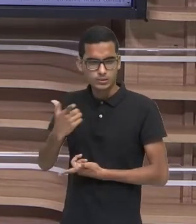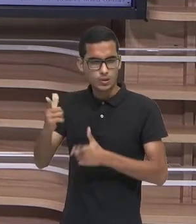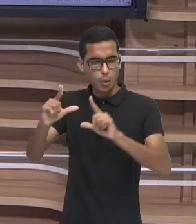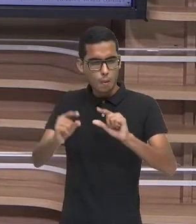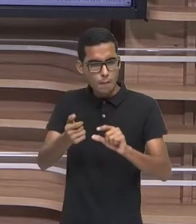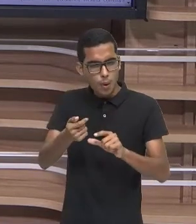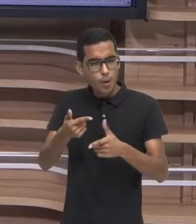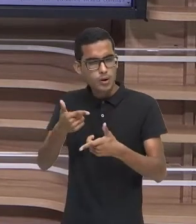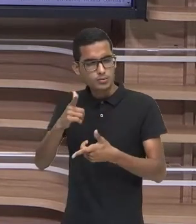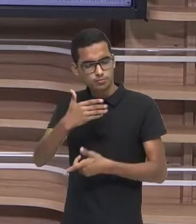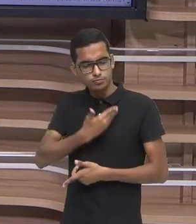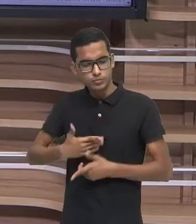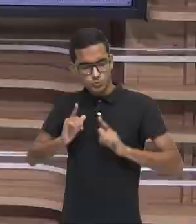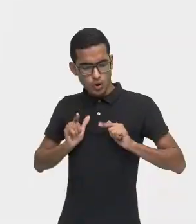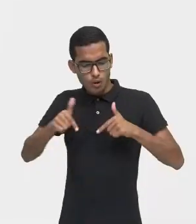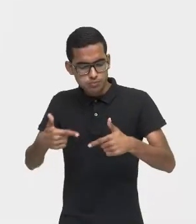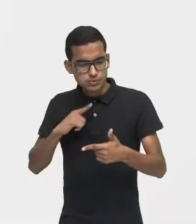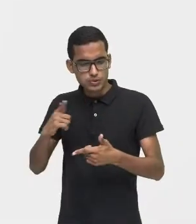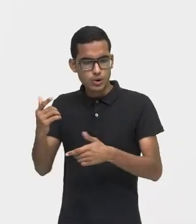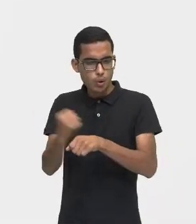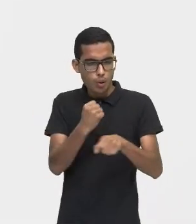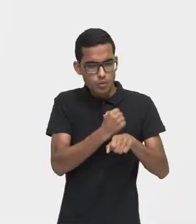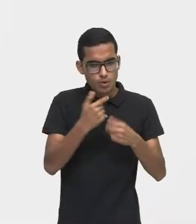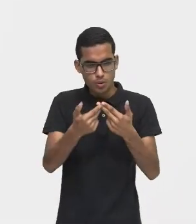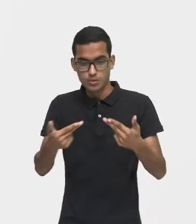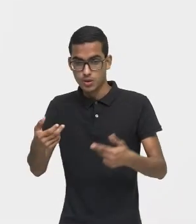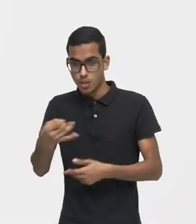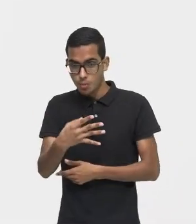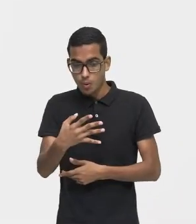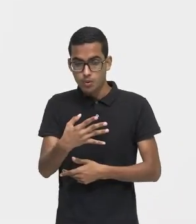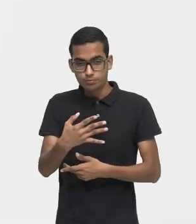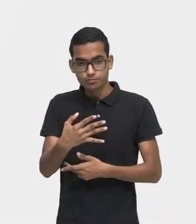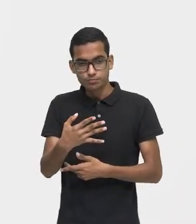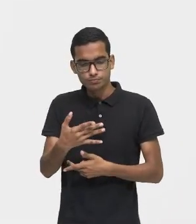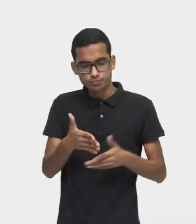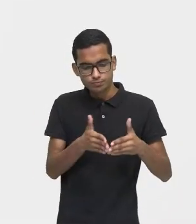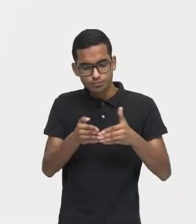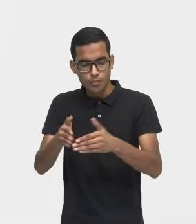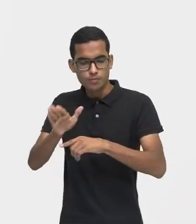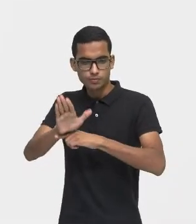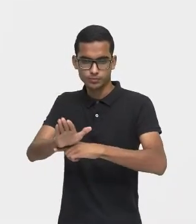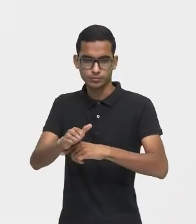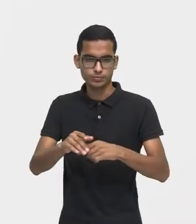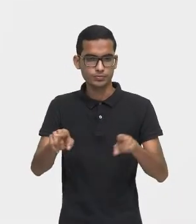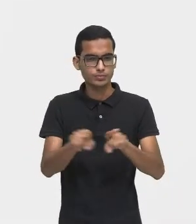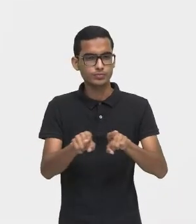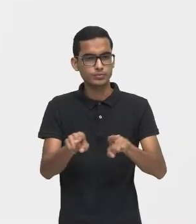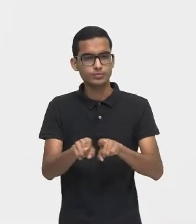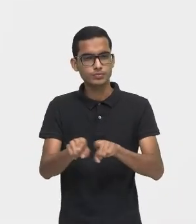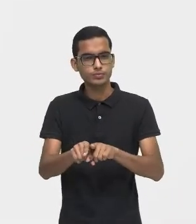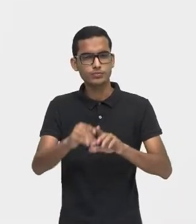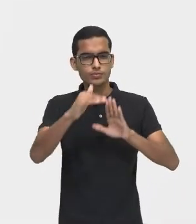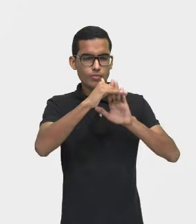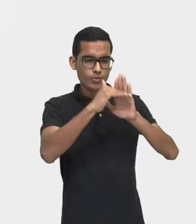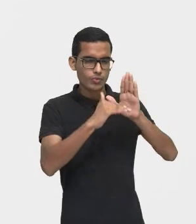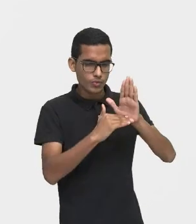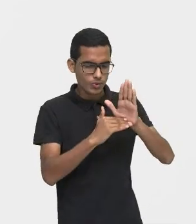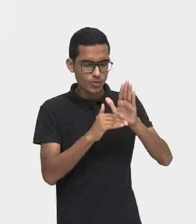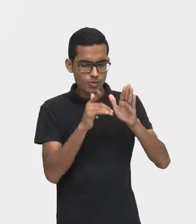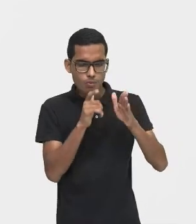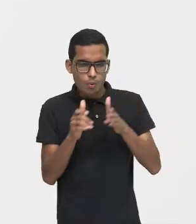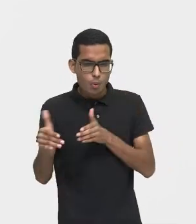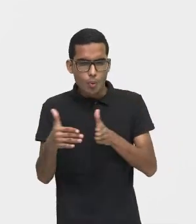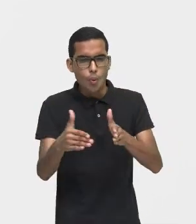aí em relação à regulamentação das linhas fluviais que são necessárias, né? Por que elas são necessárias,